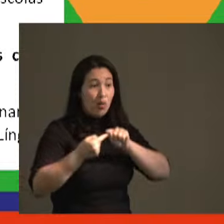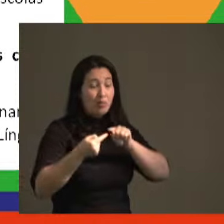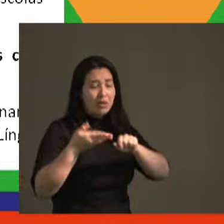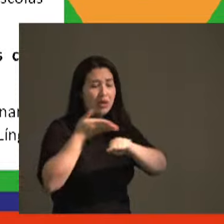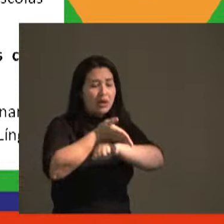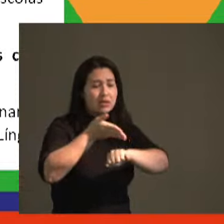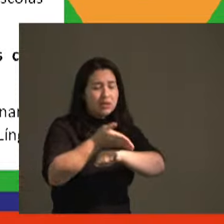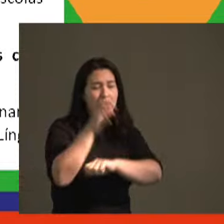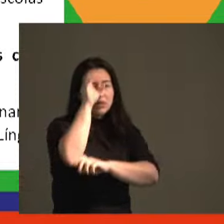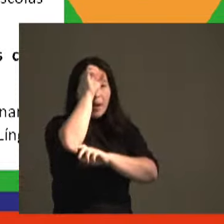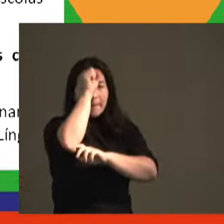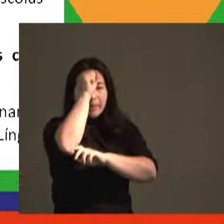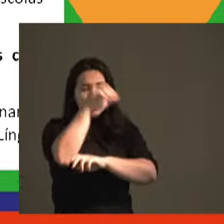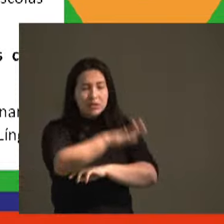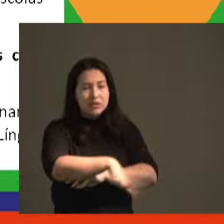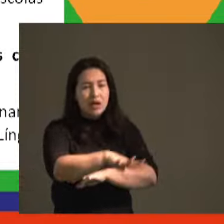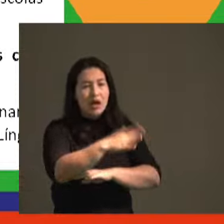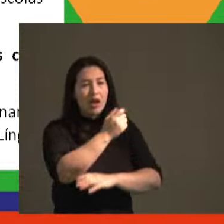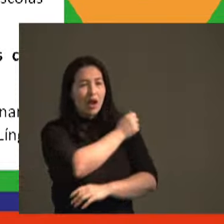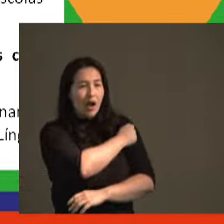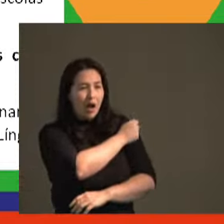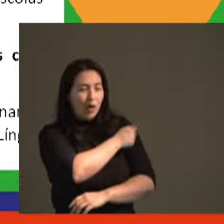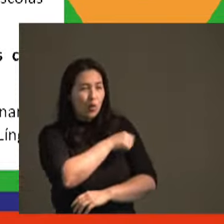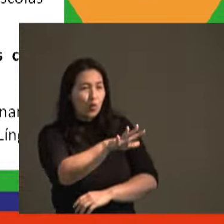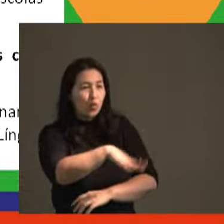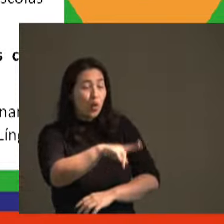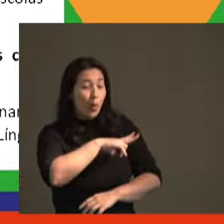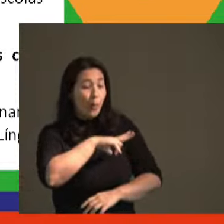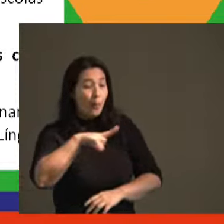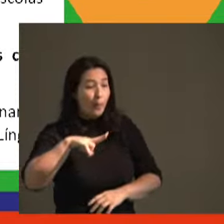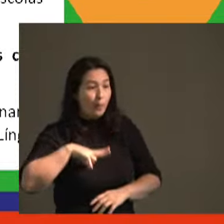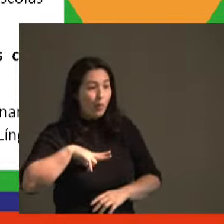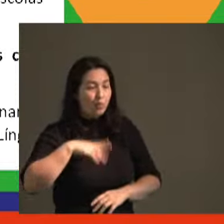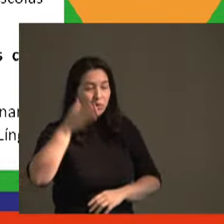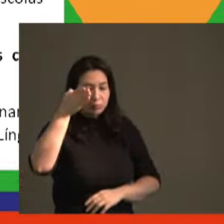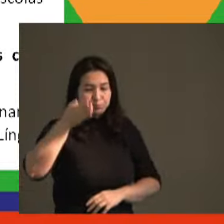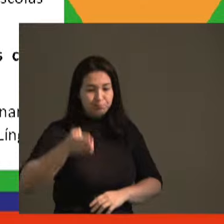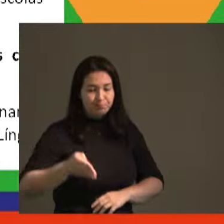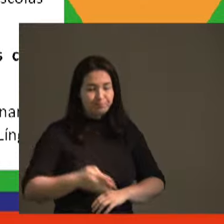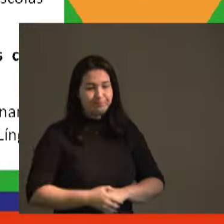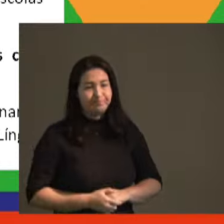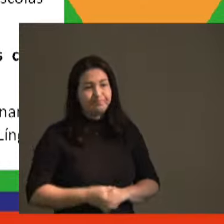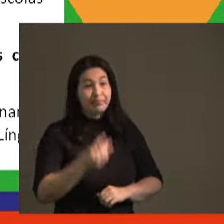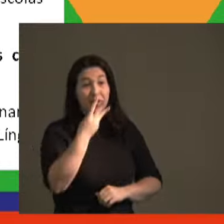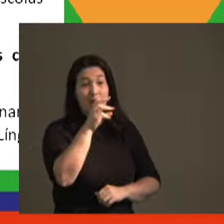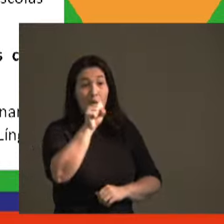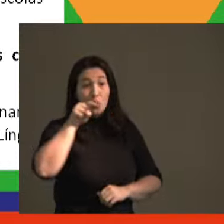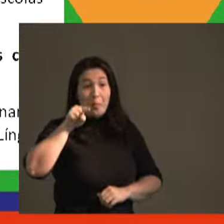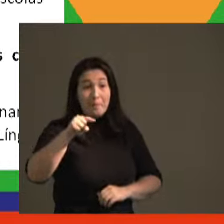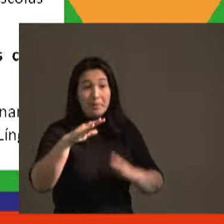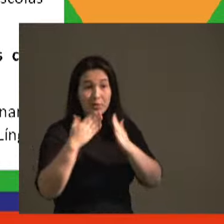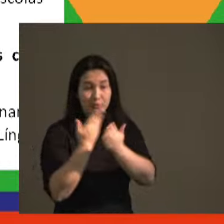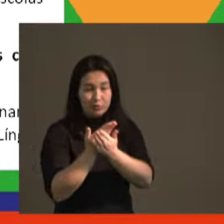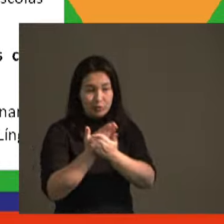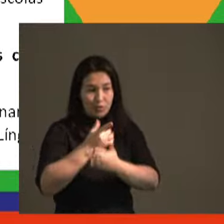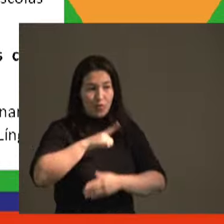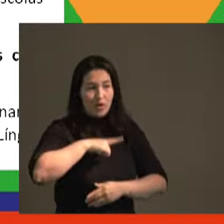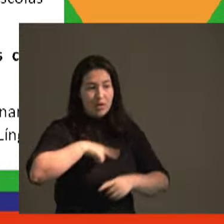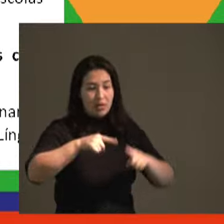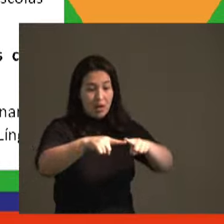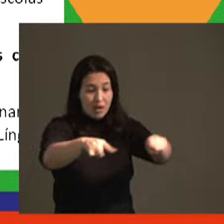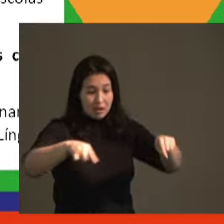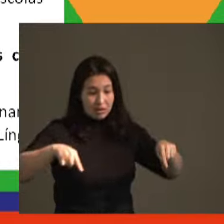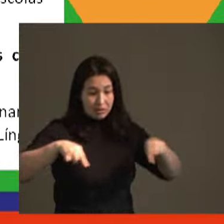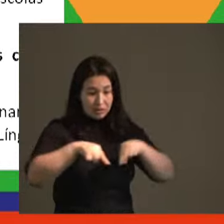e aprendizagem para estudantes com deficiência das escolas públicas de ensino regular. 38 mil escolas receberão as salas de recursos